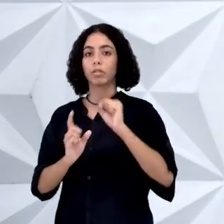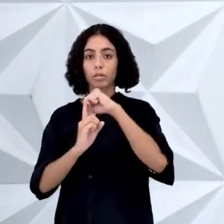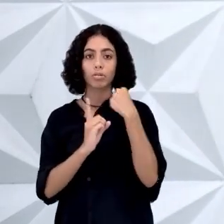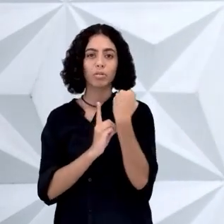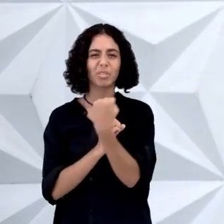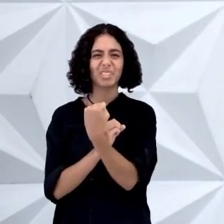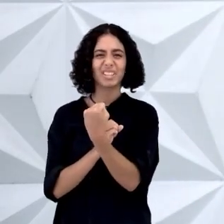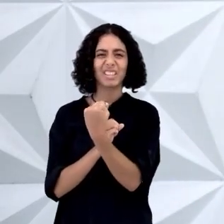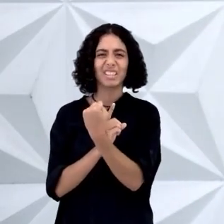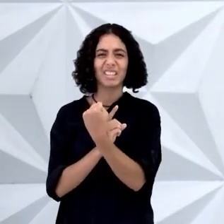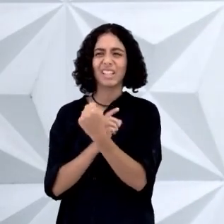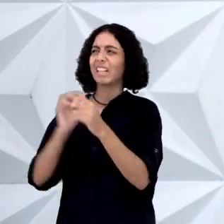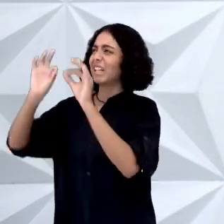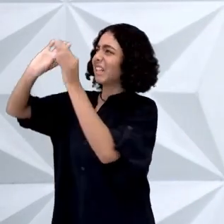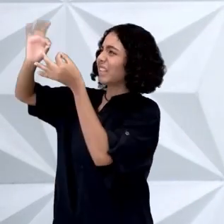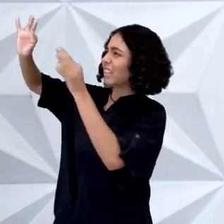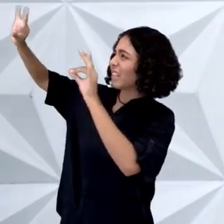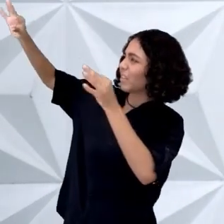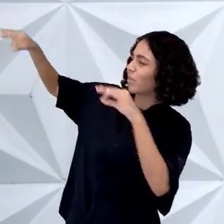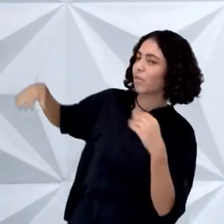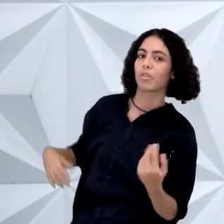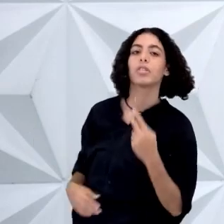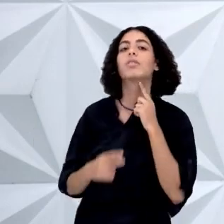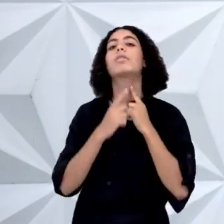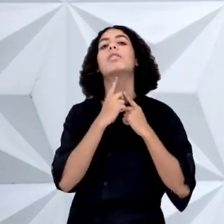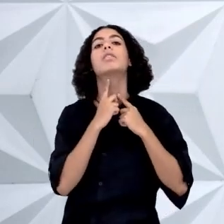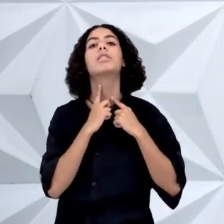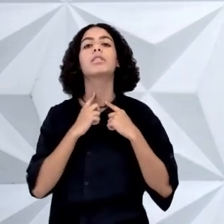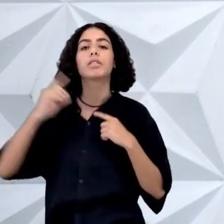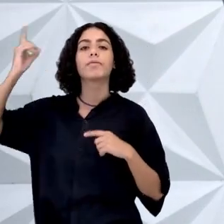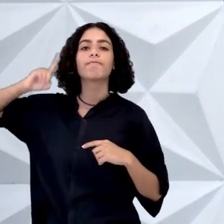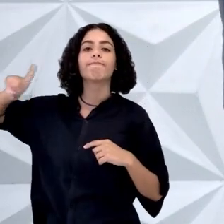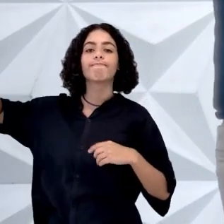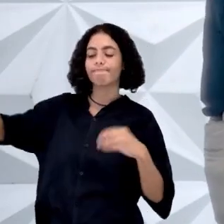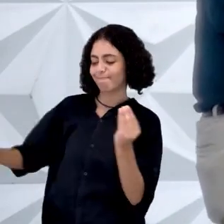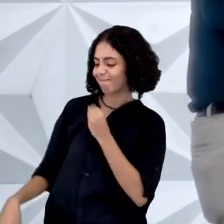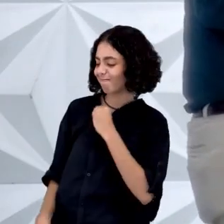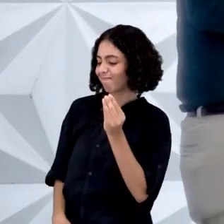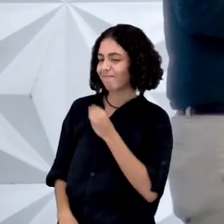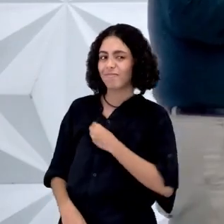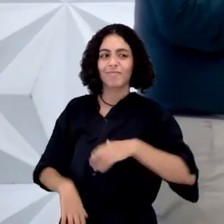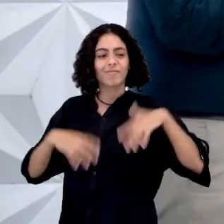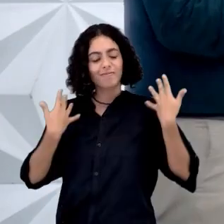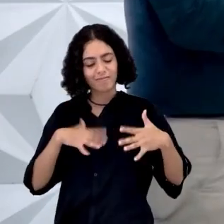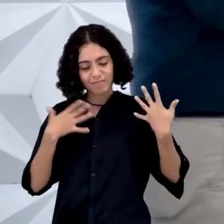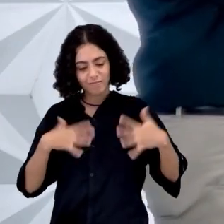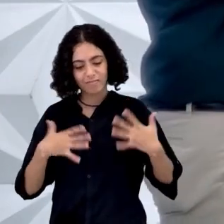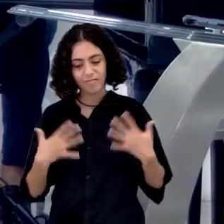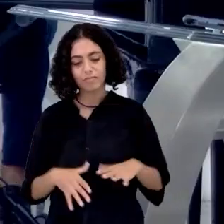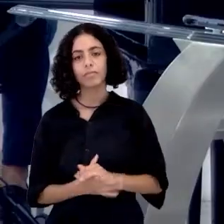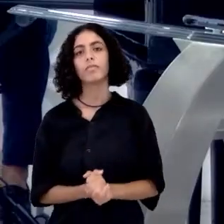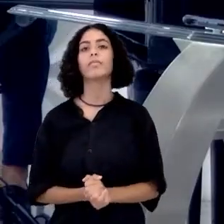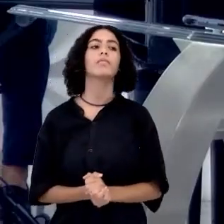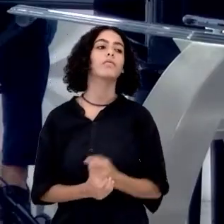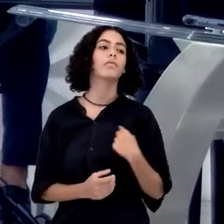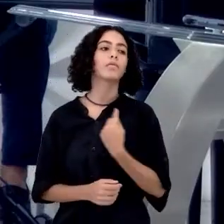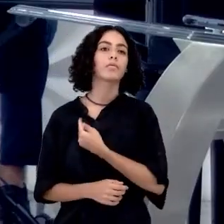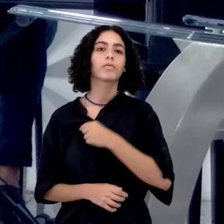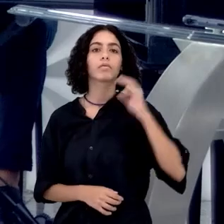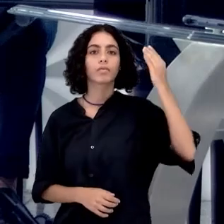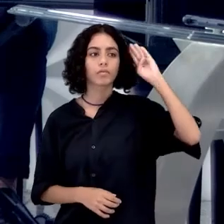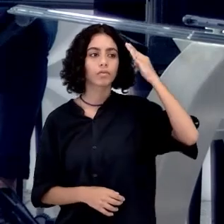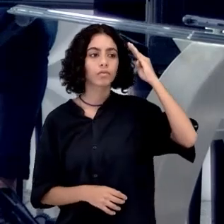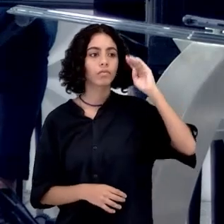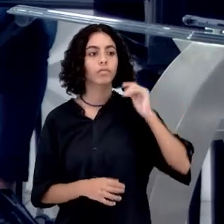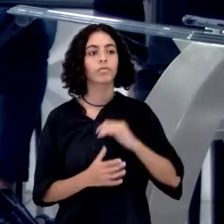Deus, totalmente afastado daquilo que Deus tinha planejado. E nós sabemos que o fim último do ser humano é a glorificação